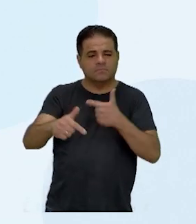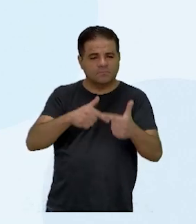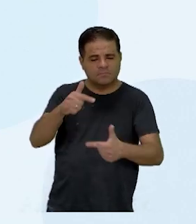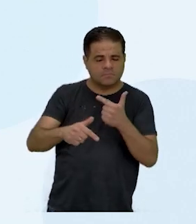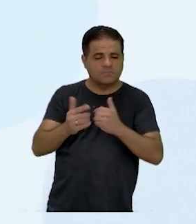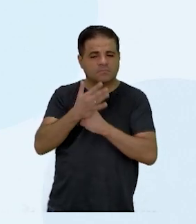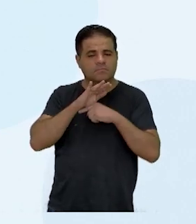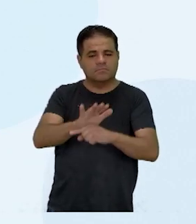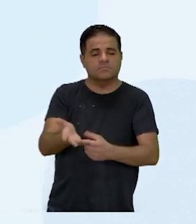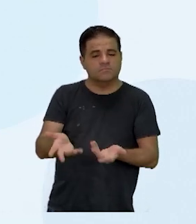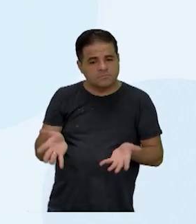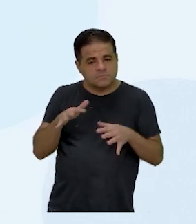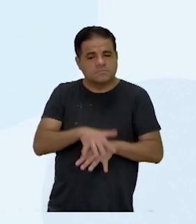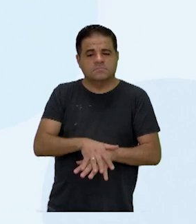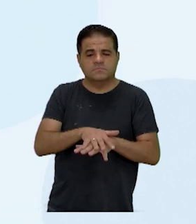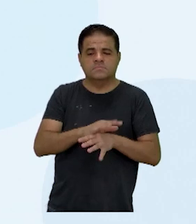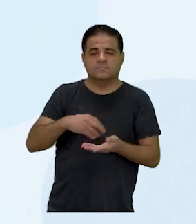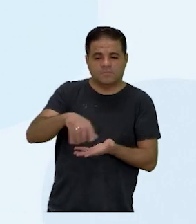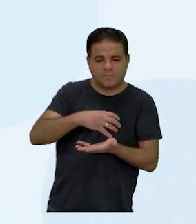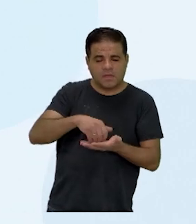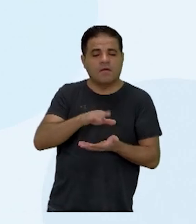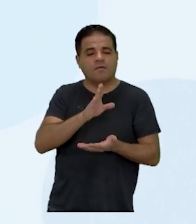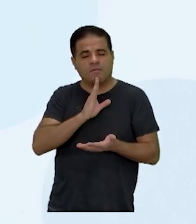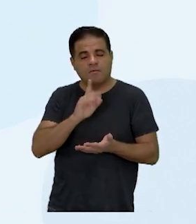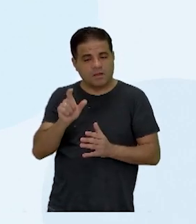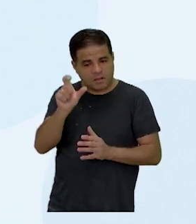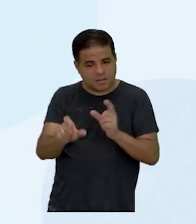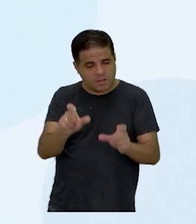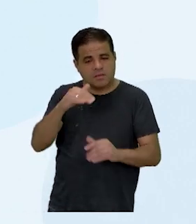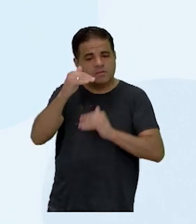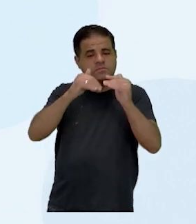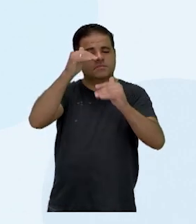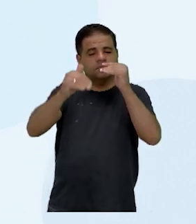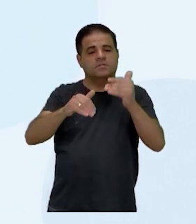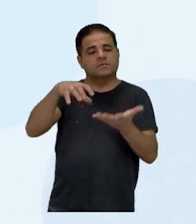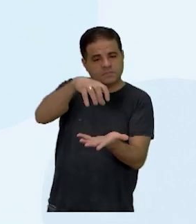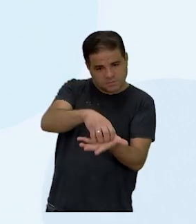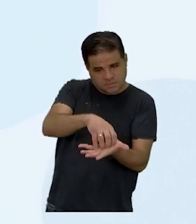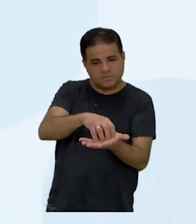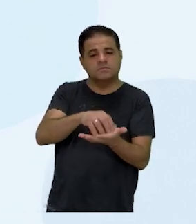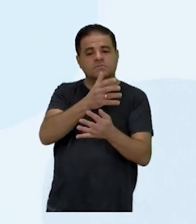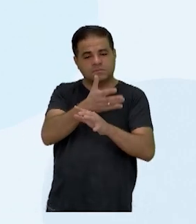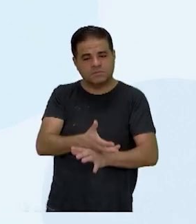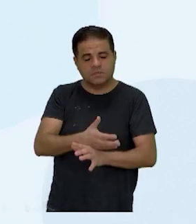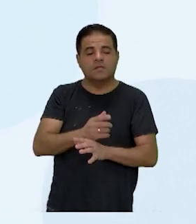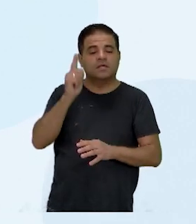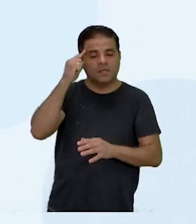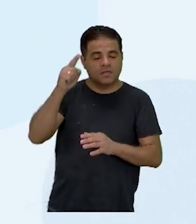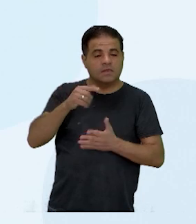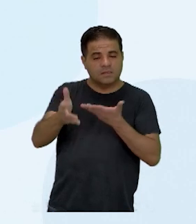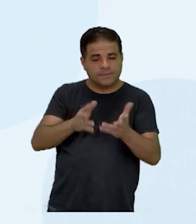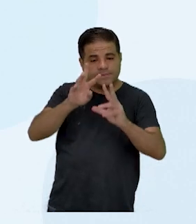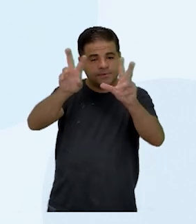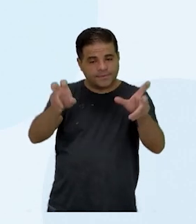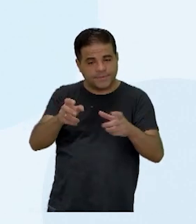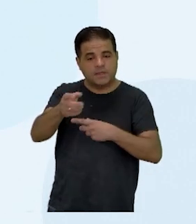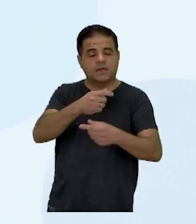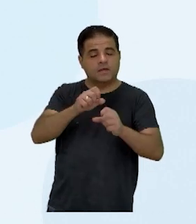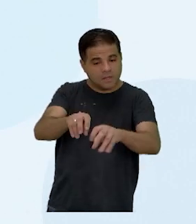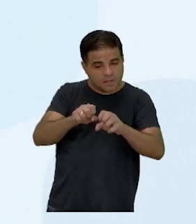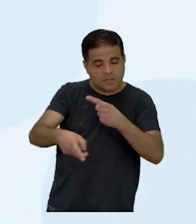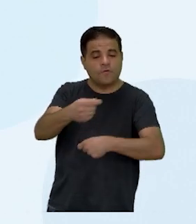com o currículo paulista. Um outro objetivo é explicitar os fundamentos da proposta deste itinerário de aprofundamento